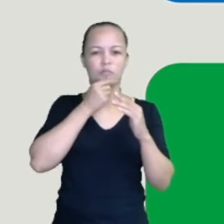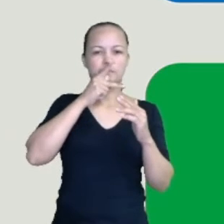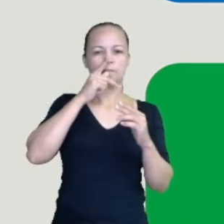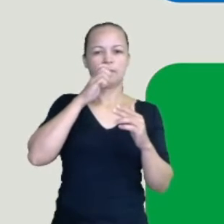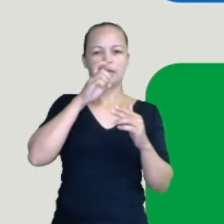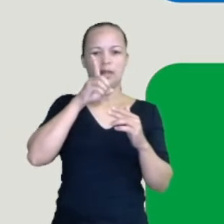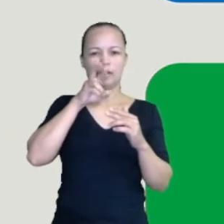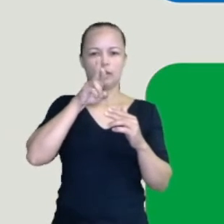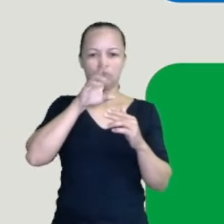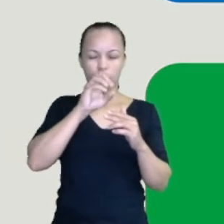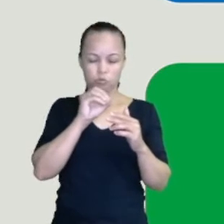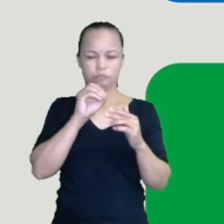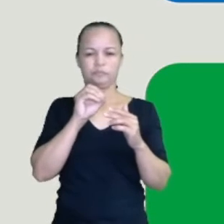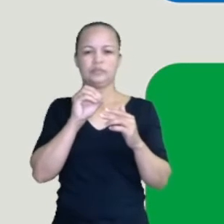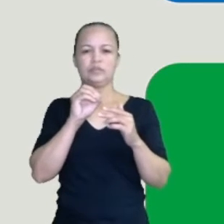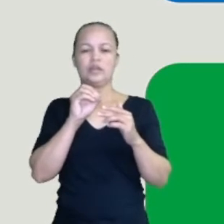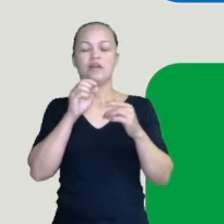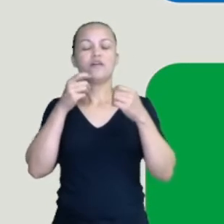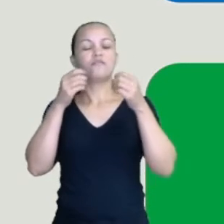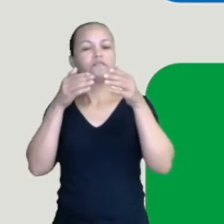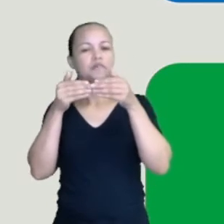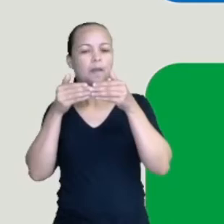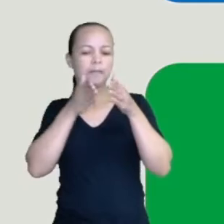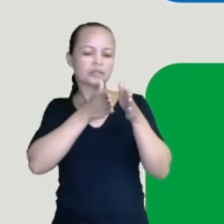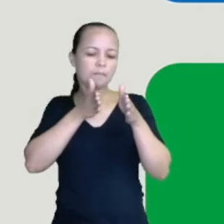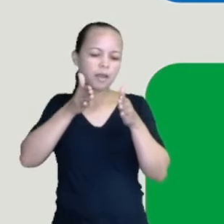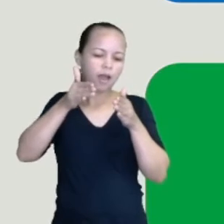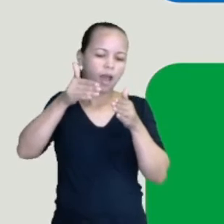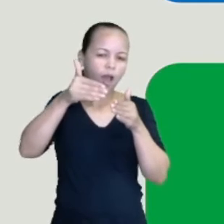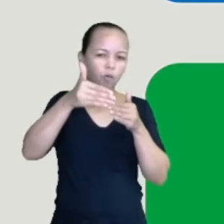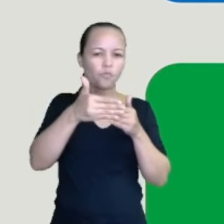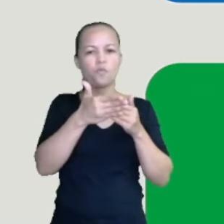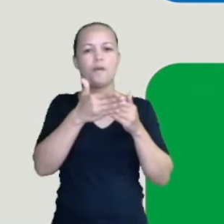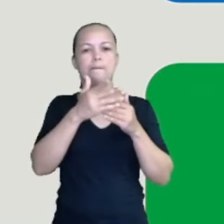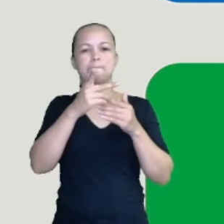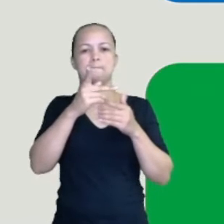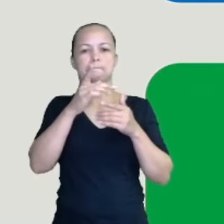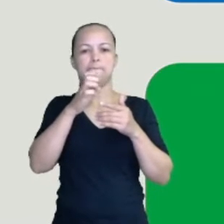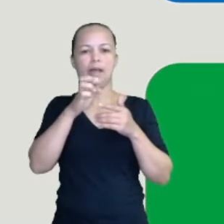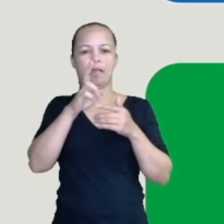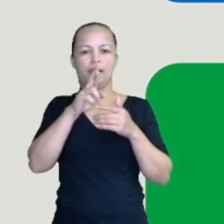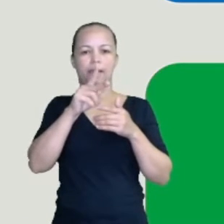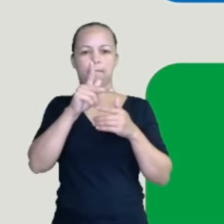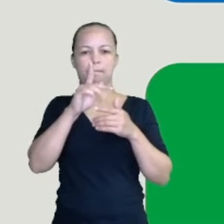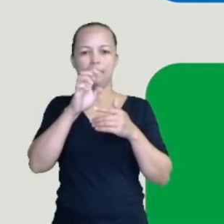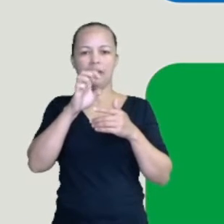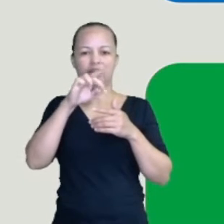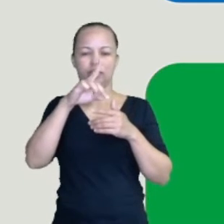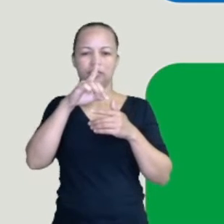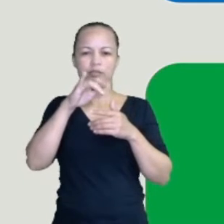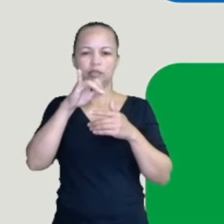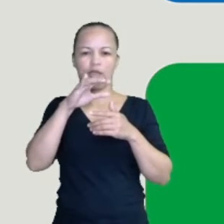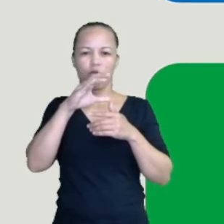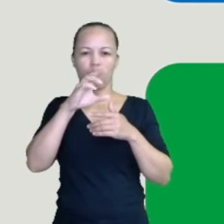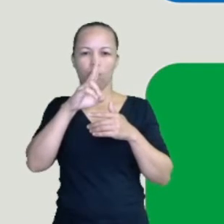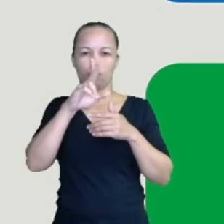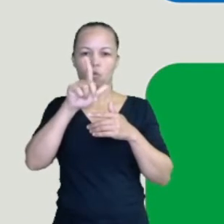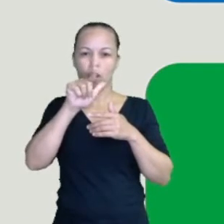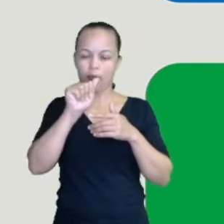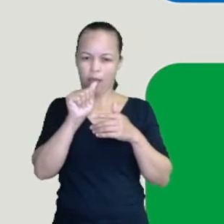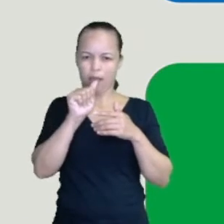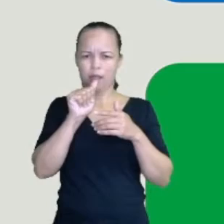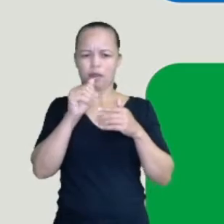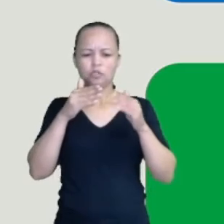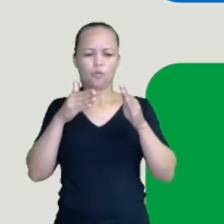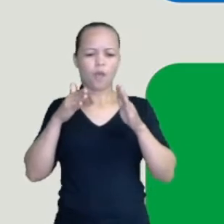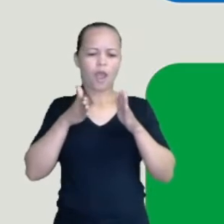rua perpendicular, ou seja, não a rua que fica paralela, mas a rua que fica ao lado da